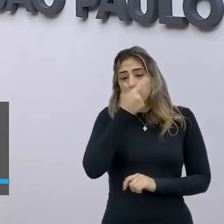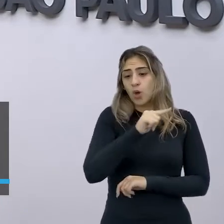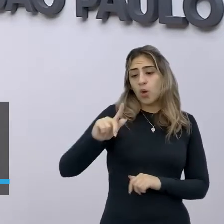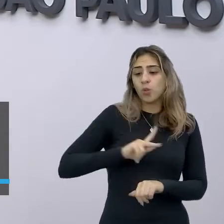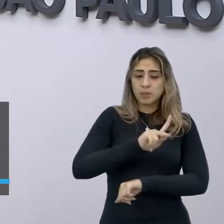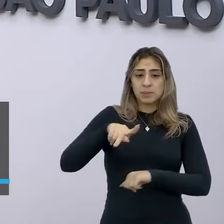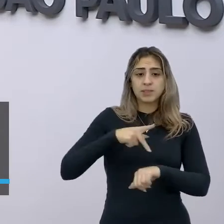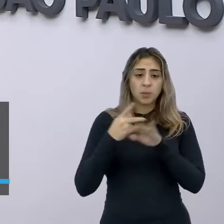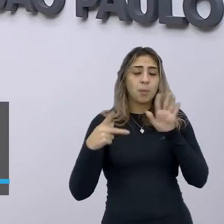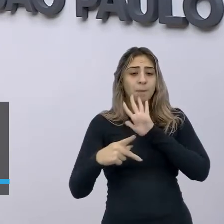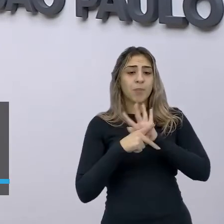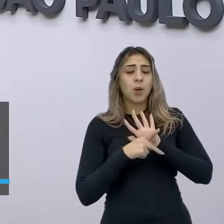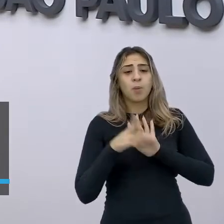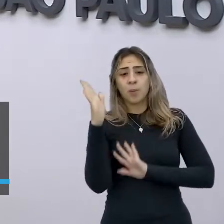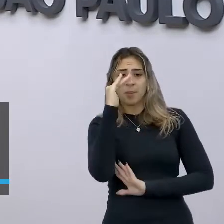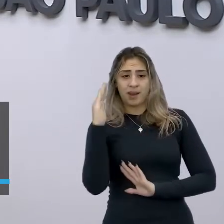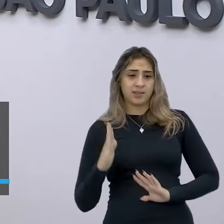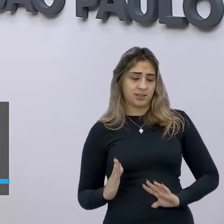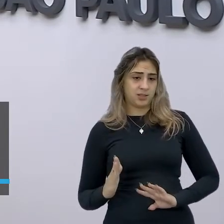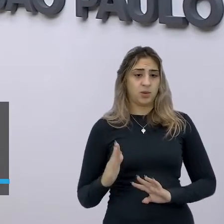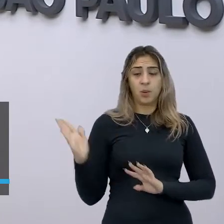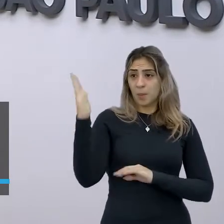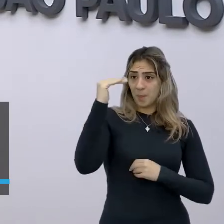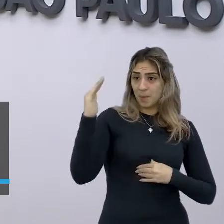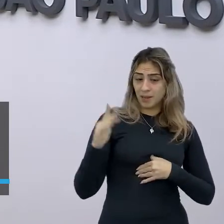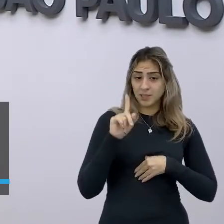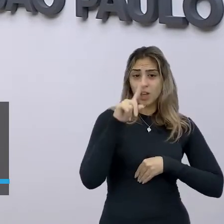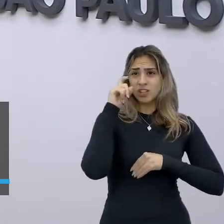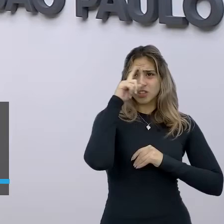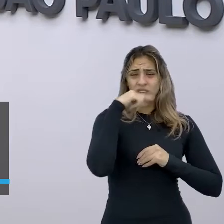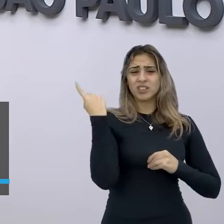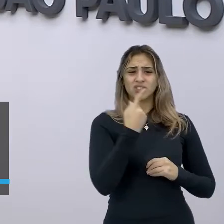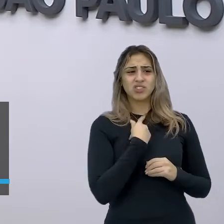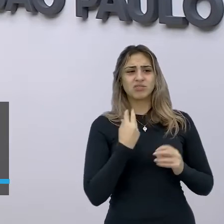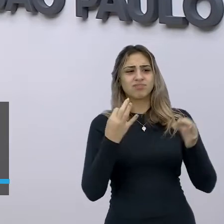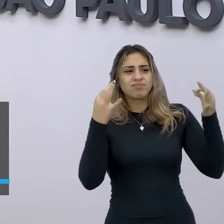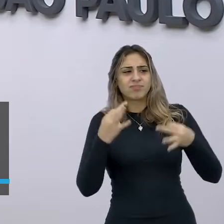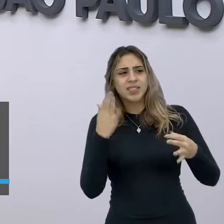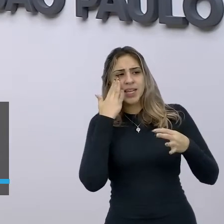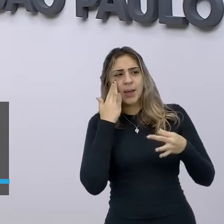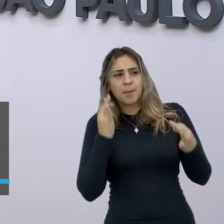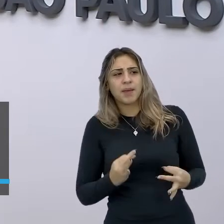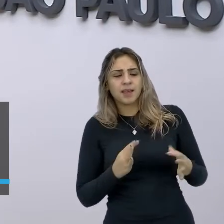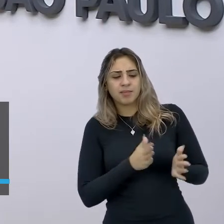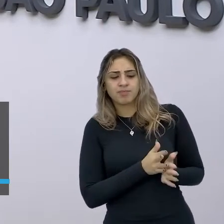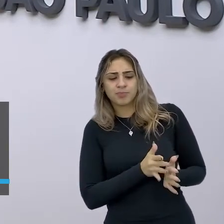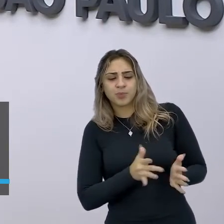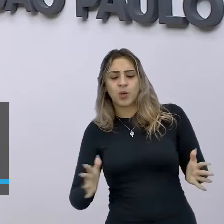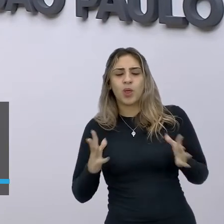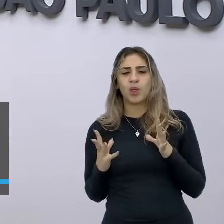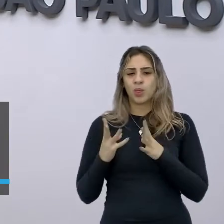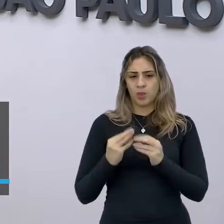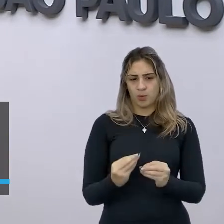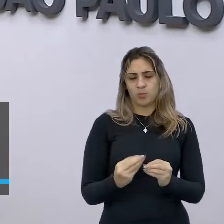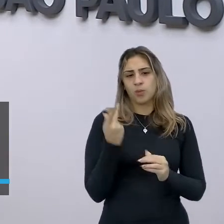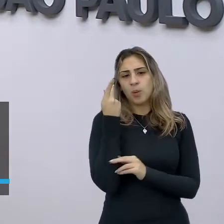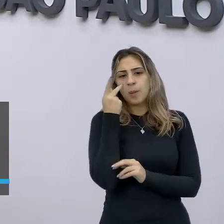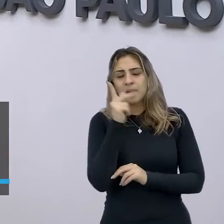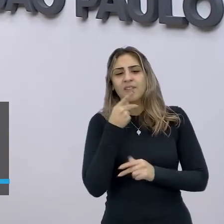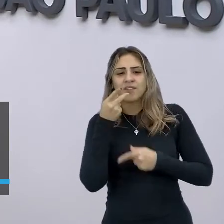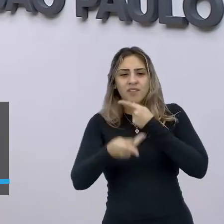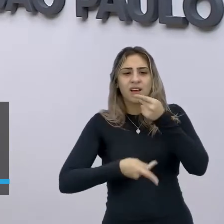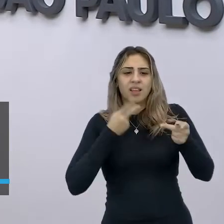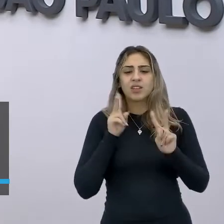países, como o próprio Brasil. O Brasil é difícil a gente estabelecer exatamente um marco para